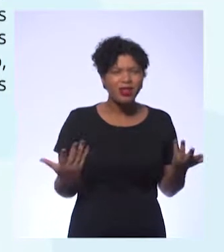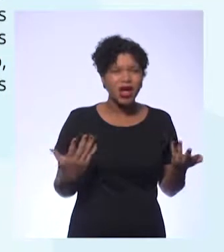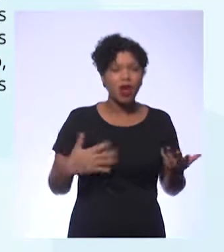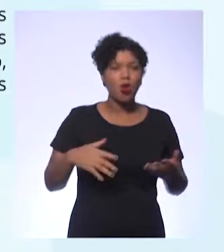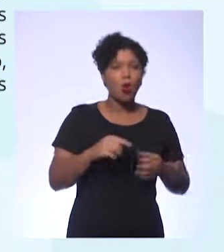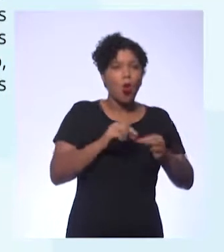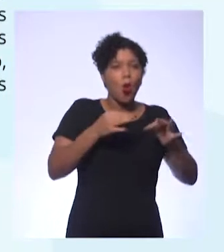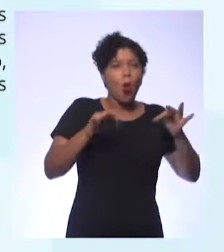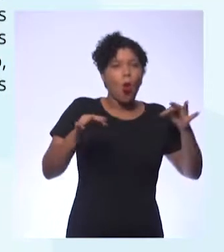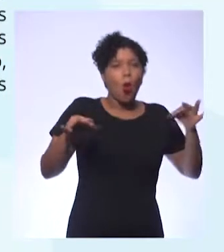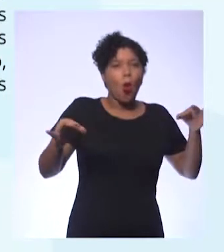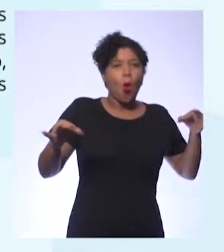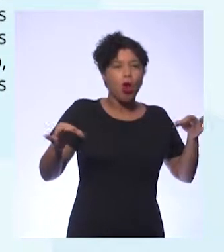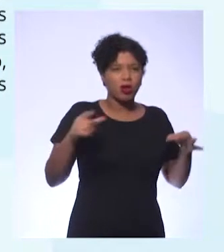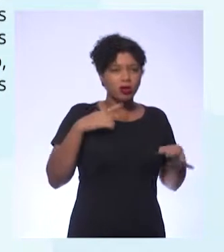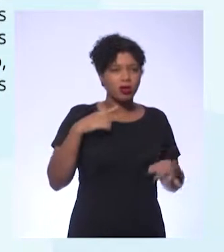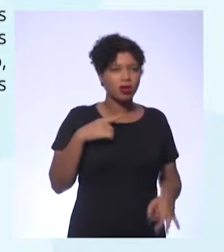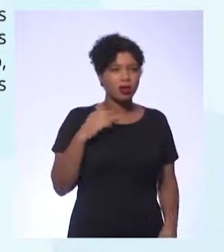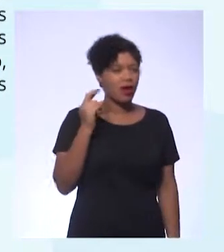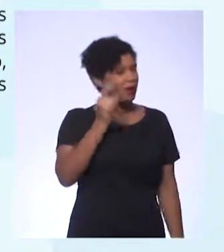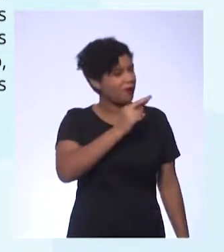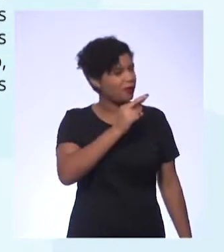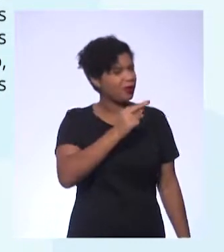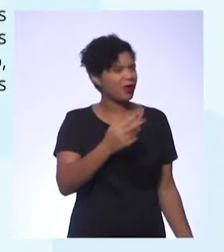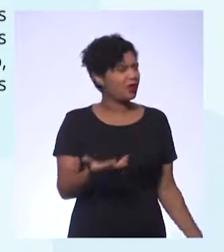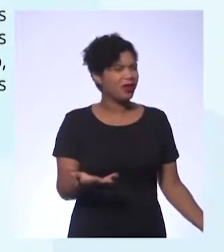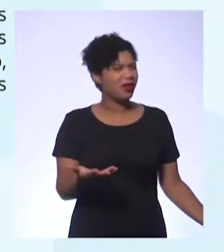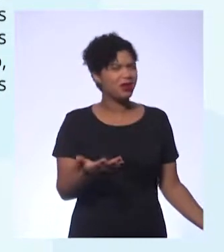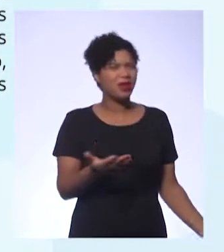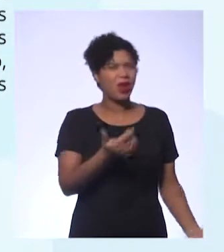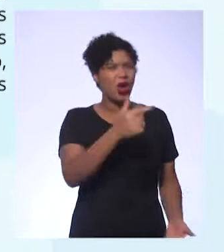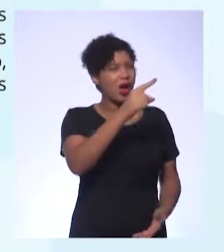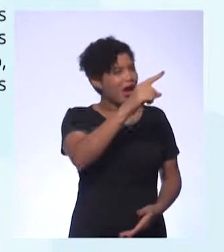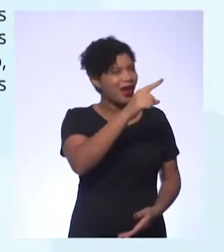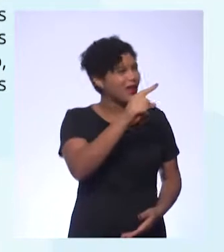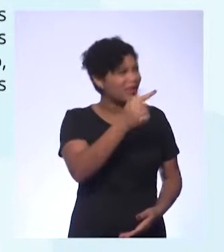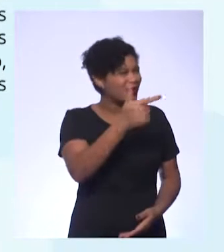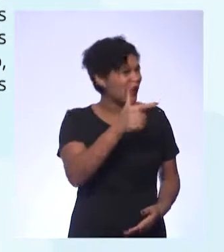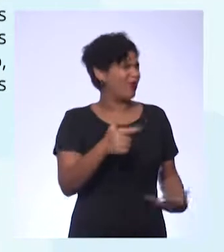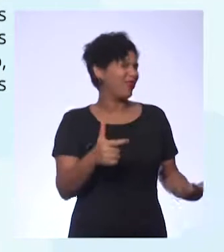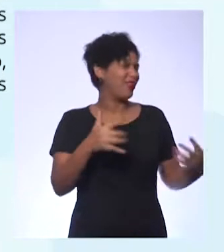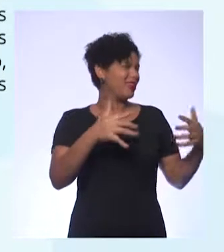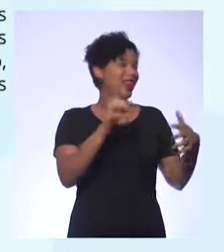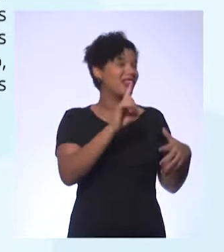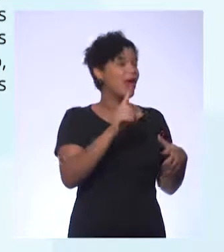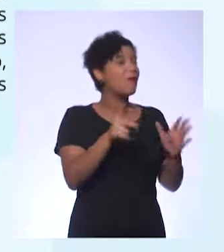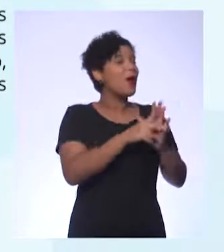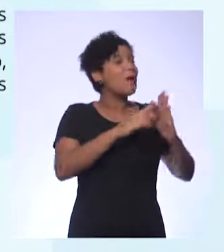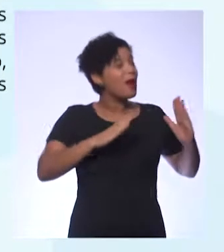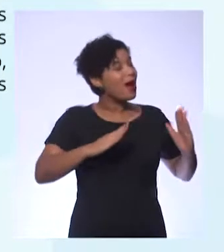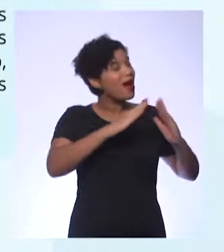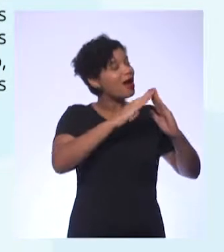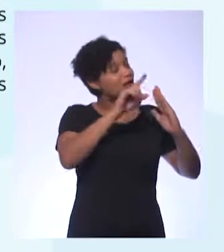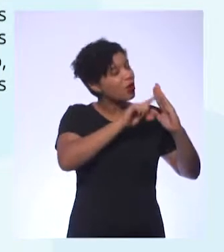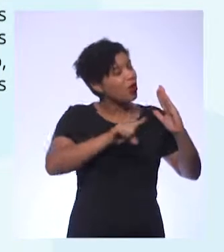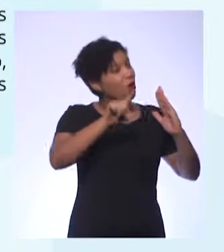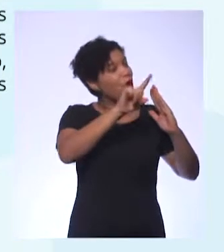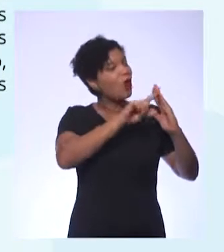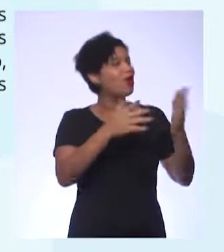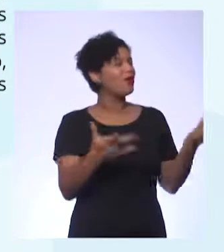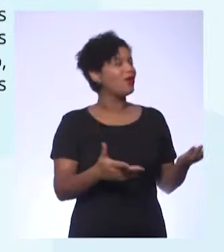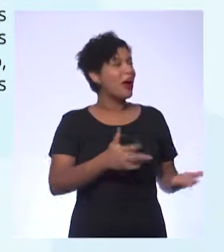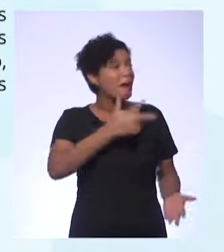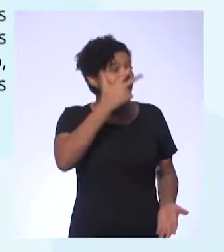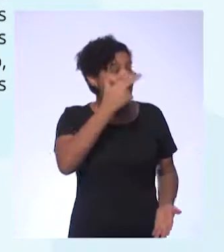2 léguas. Olhe bem, vossa mercê, disse o escudeiro, que aquilo não são gigantes, são moinhos de vento. E os que